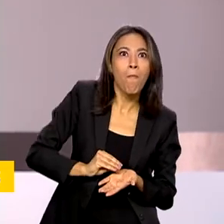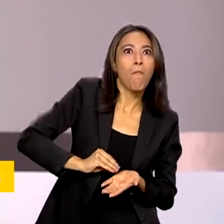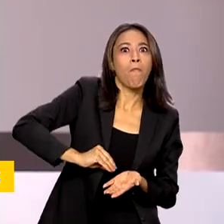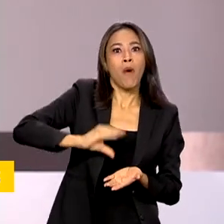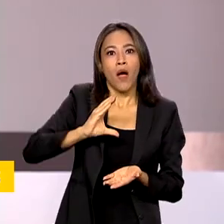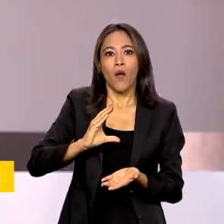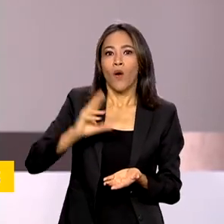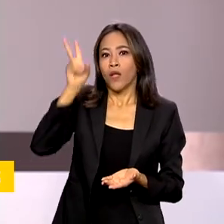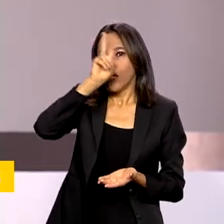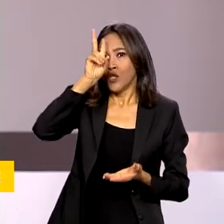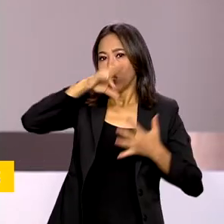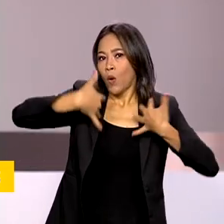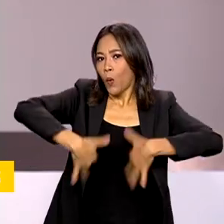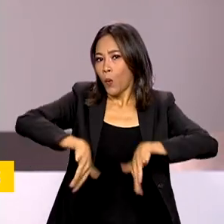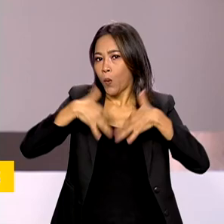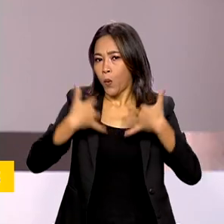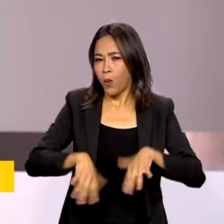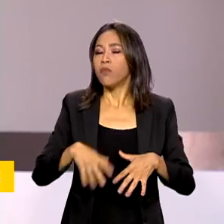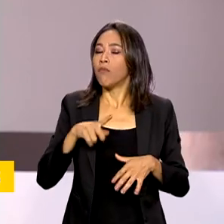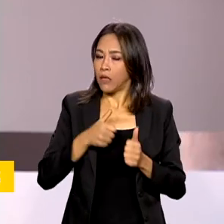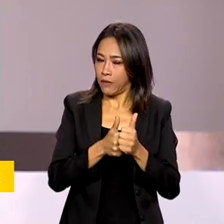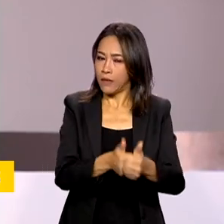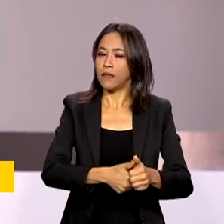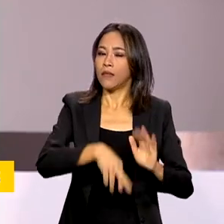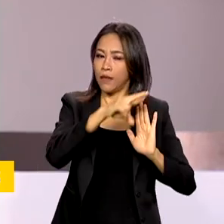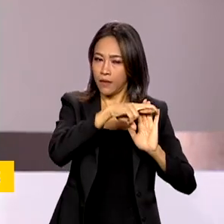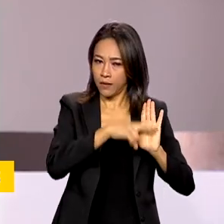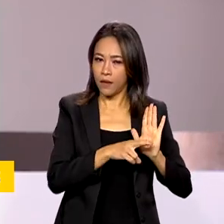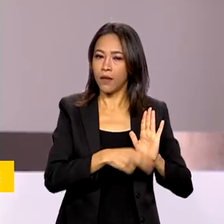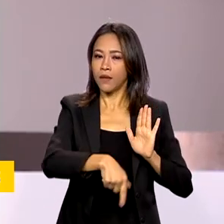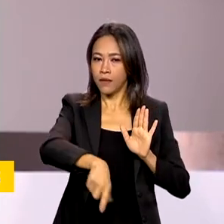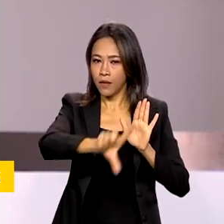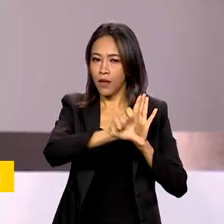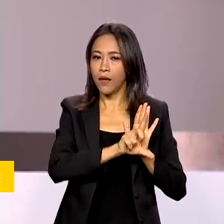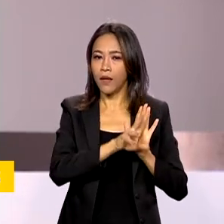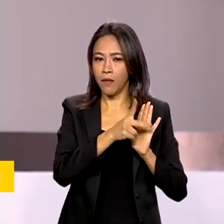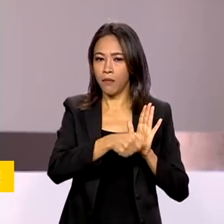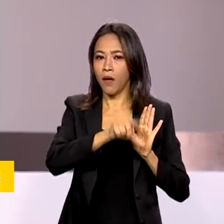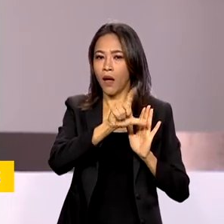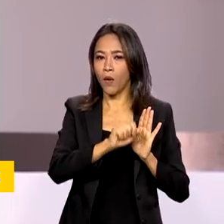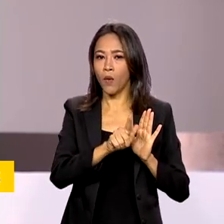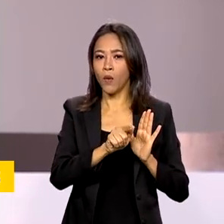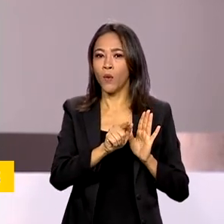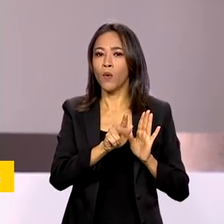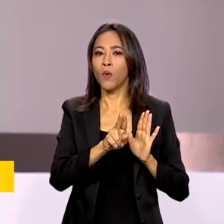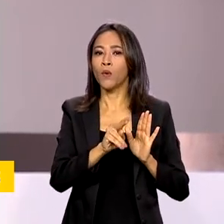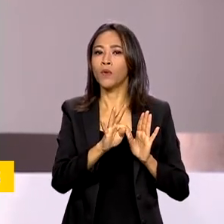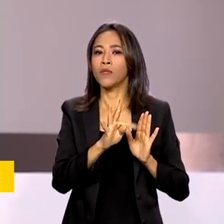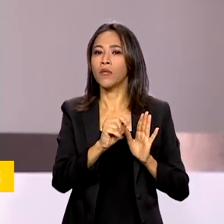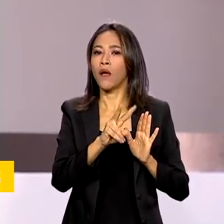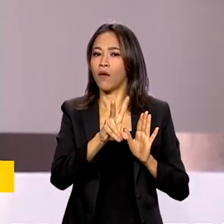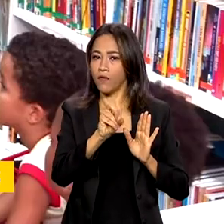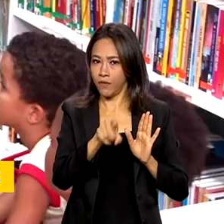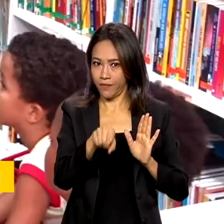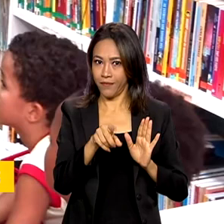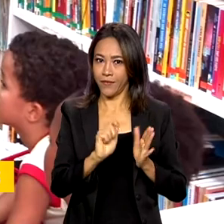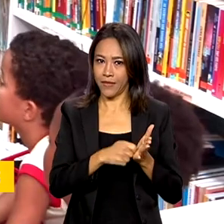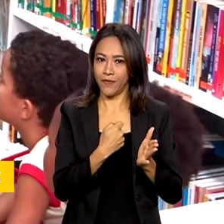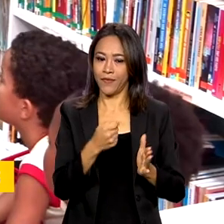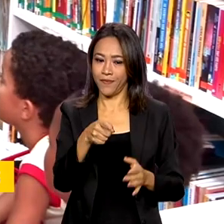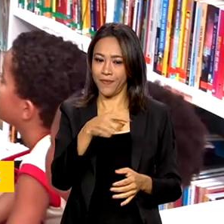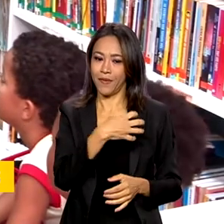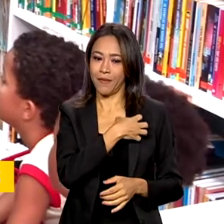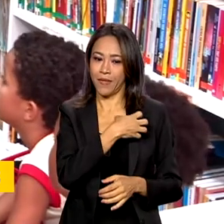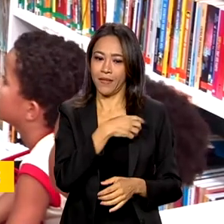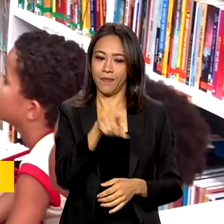Brasil, vai ser liberado de acordo com as regras da Lei Paulo Gustavo, regulamentada pelo presidente em Salvador, na Bahia. Um